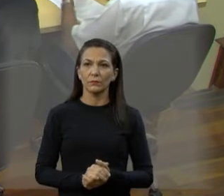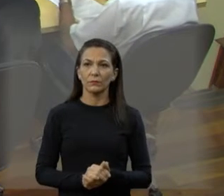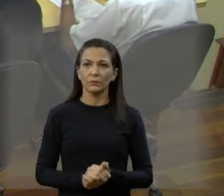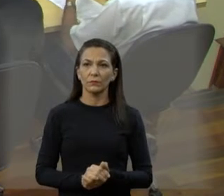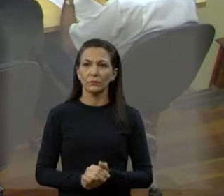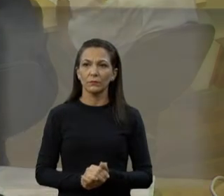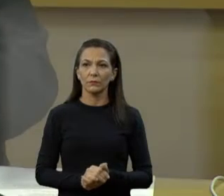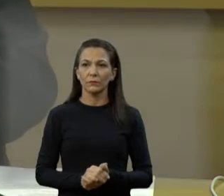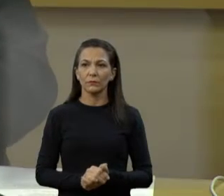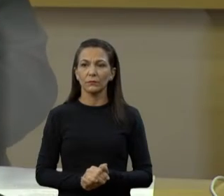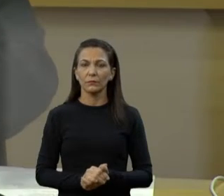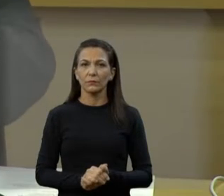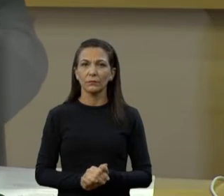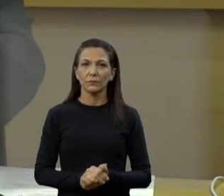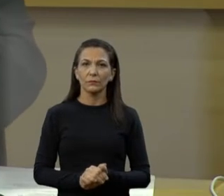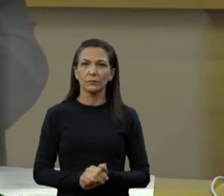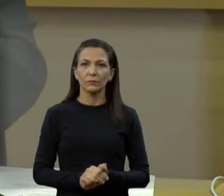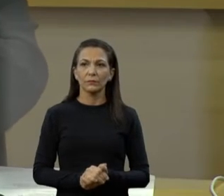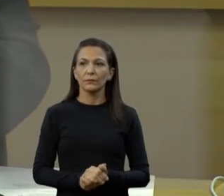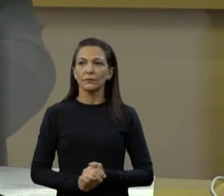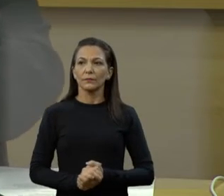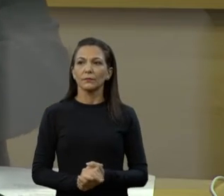E aí